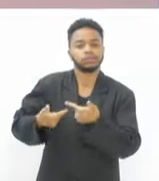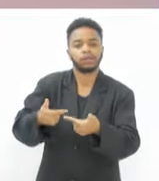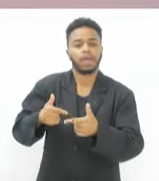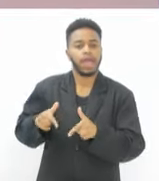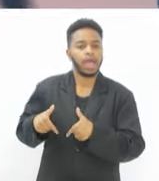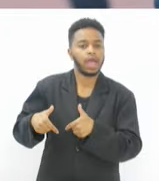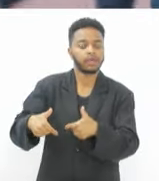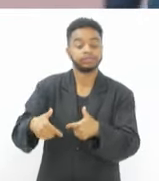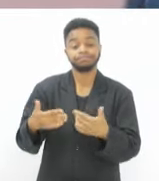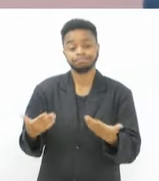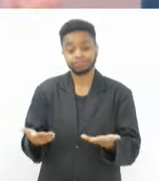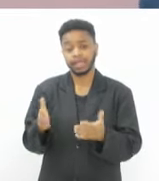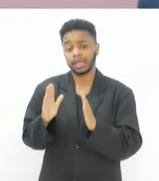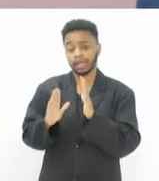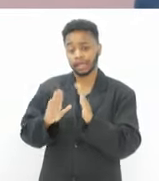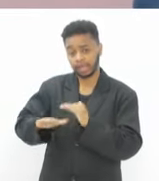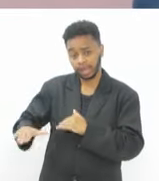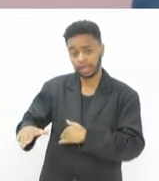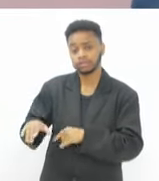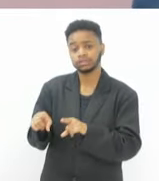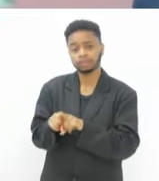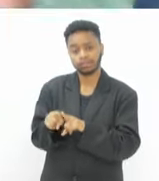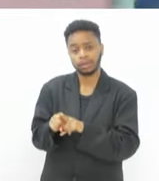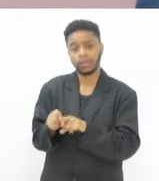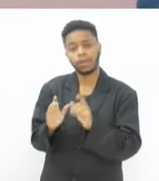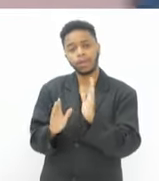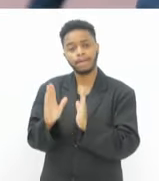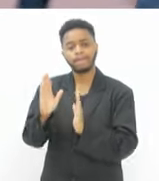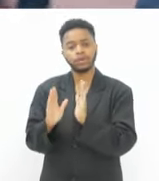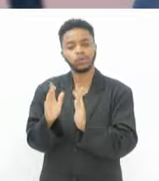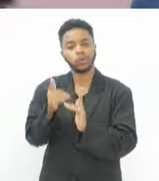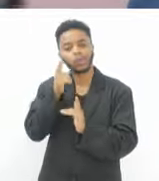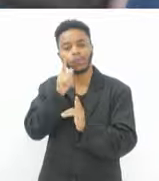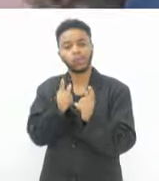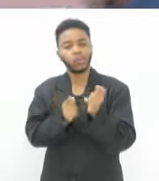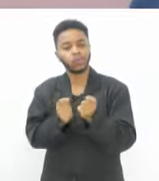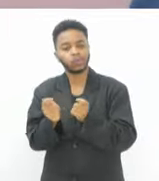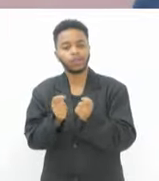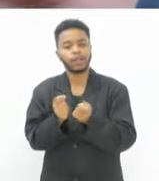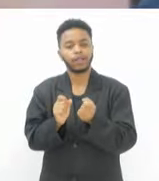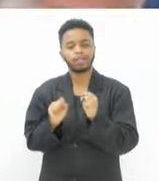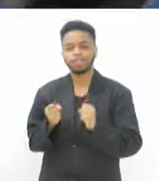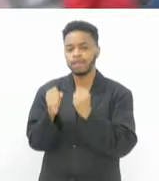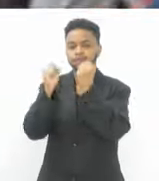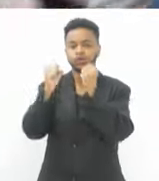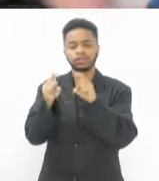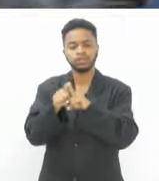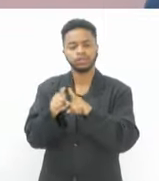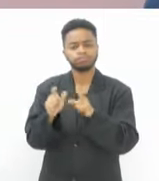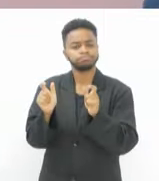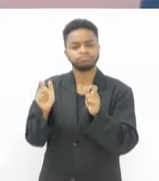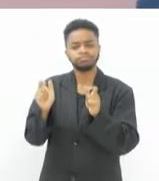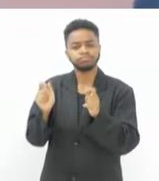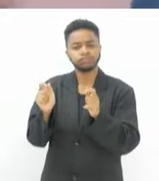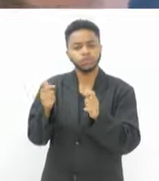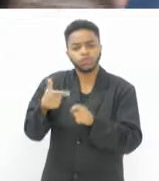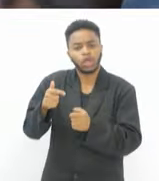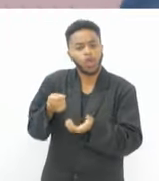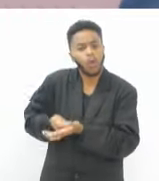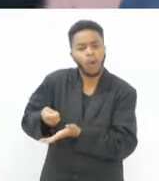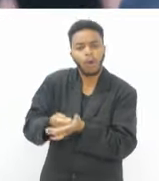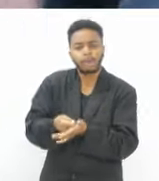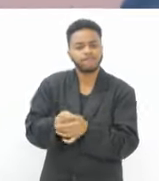E para as crianças, esse manejo do estresse, esse momento para apenas ser, sem ter a obrigação